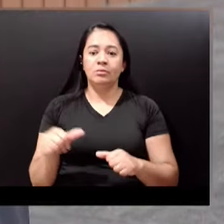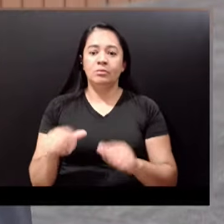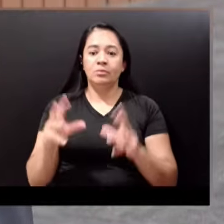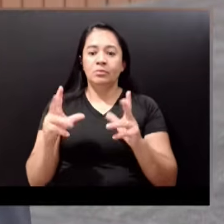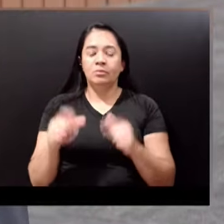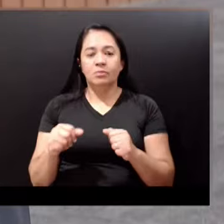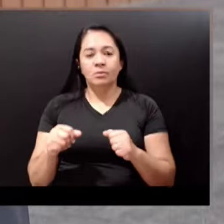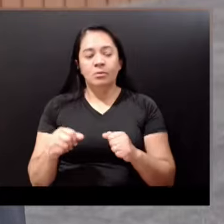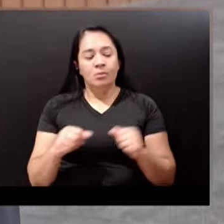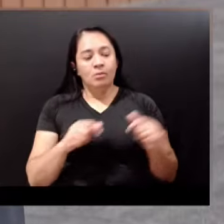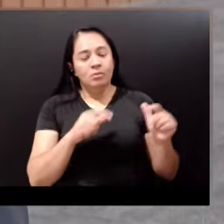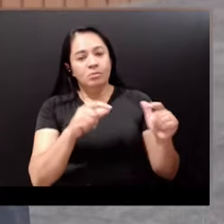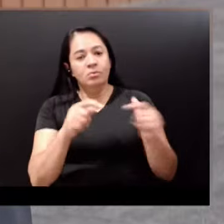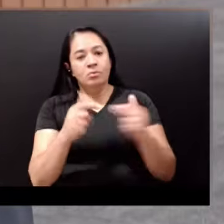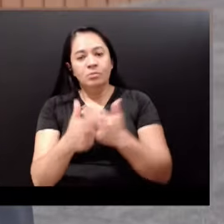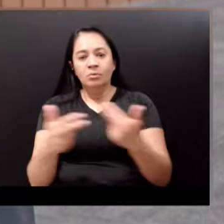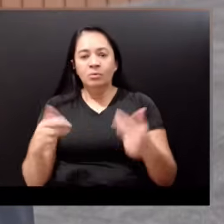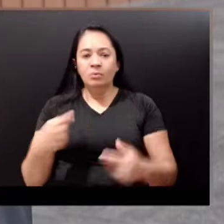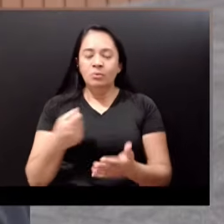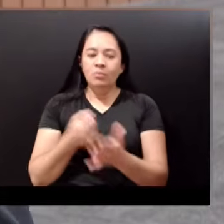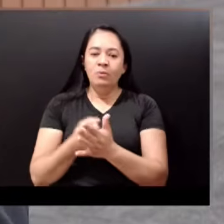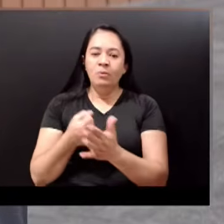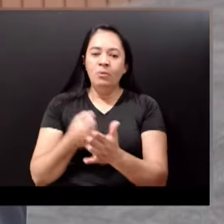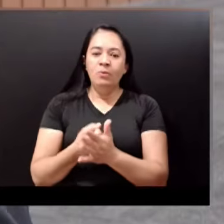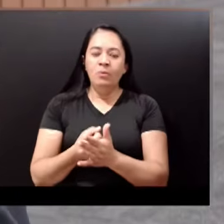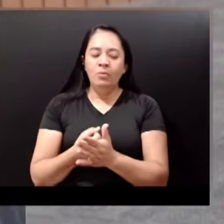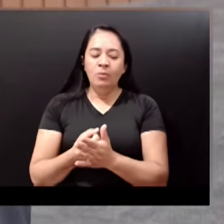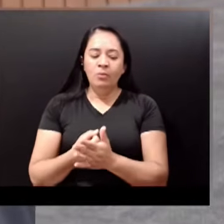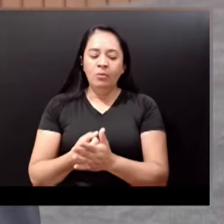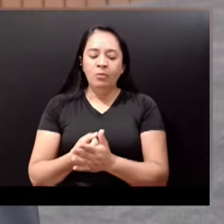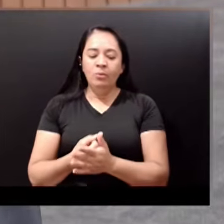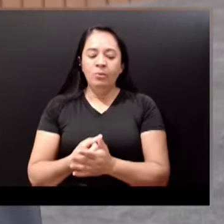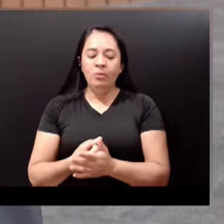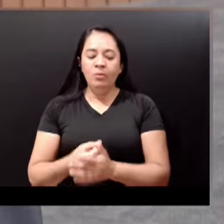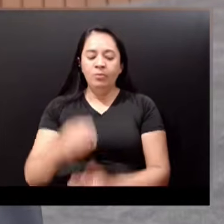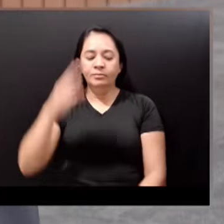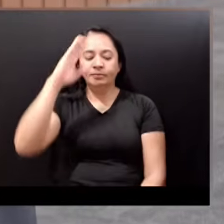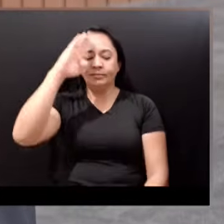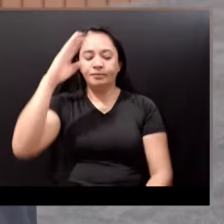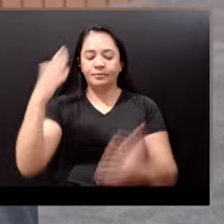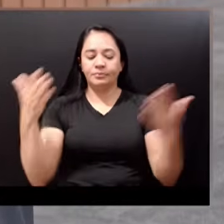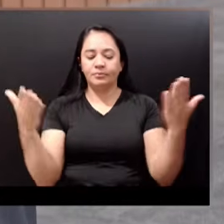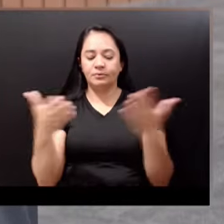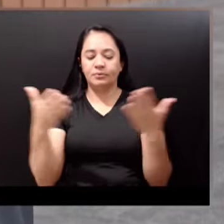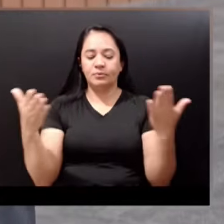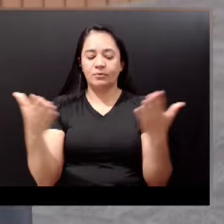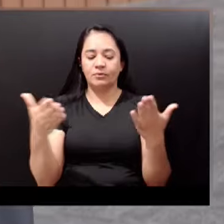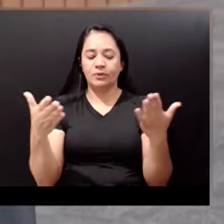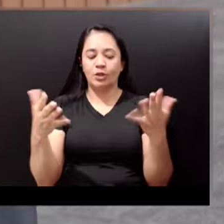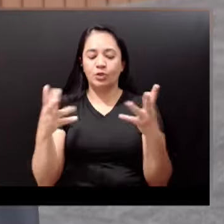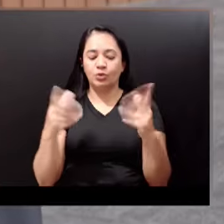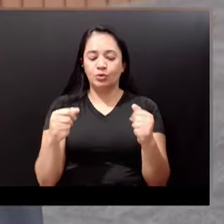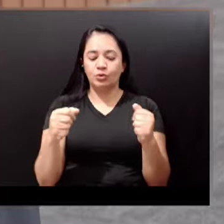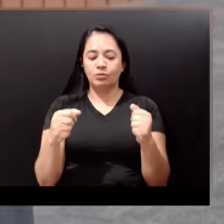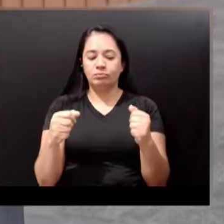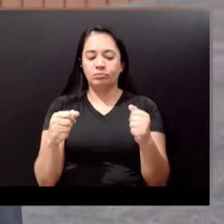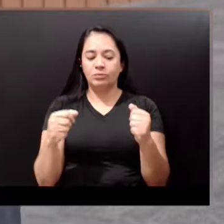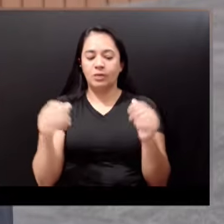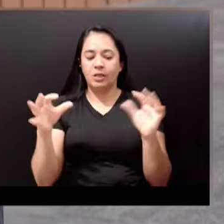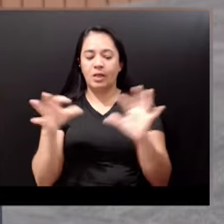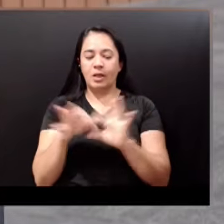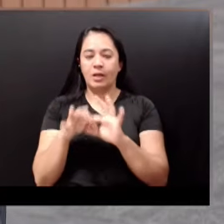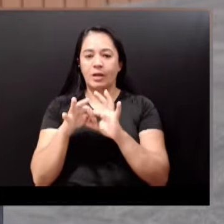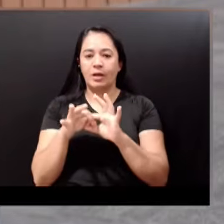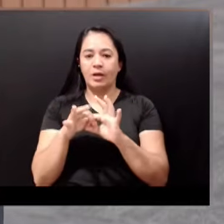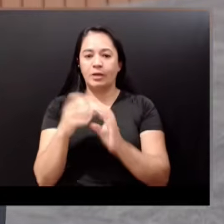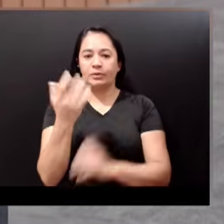que a gente tem obrigação de lidar com elas, especialmente agora com todas as questões ligadas às mudanças climáticas, a